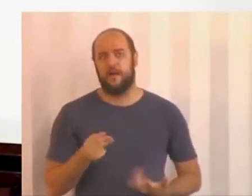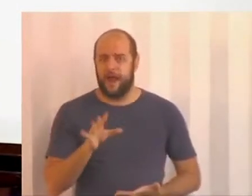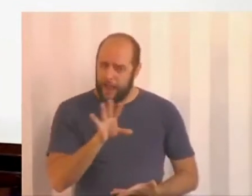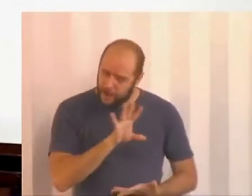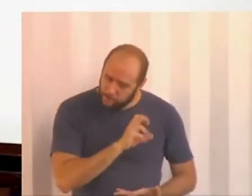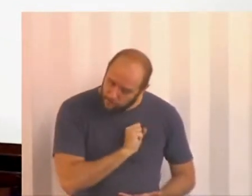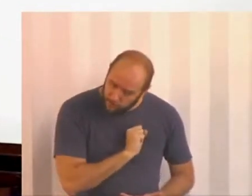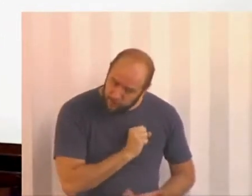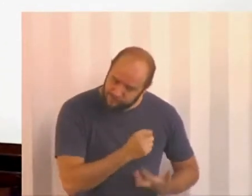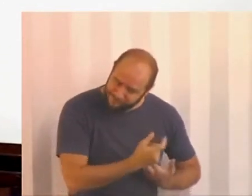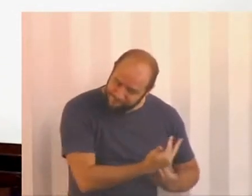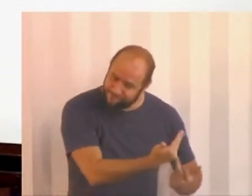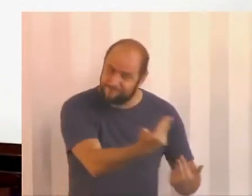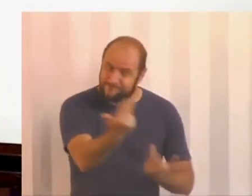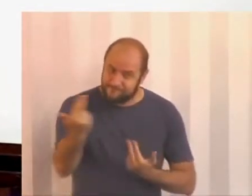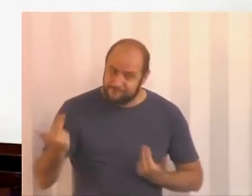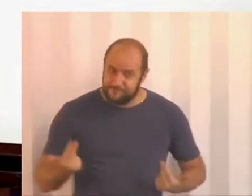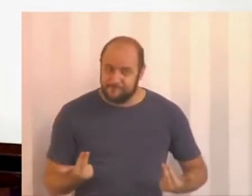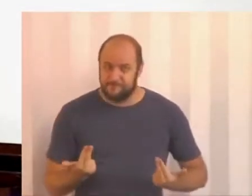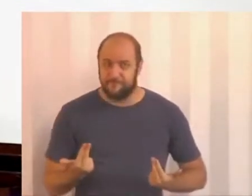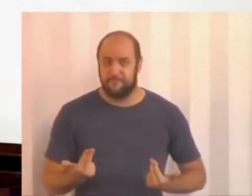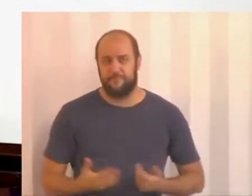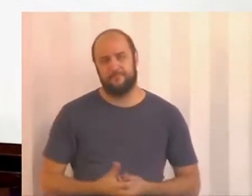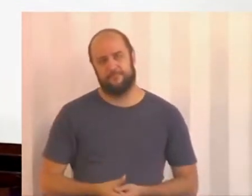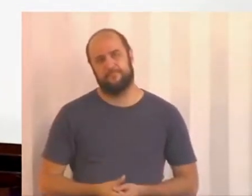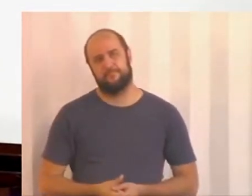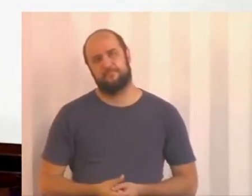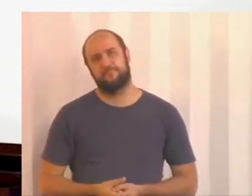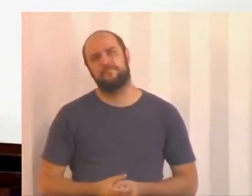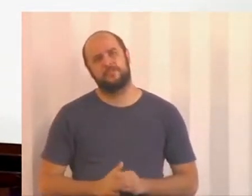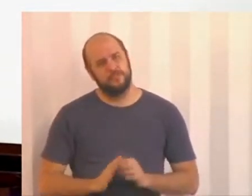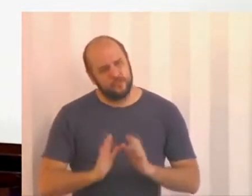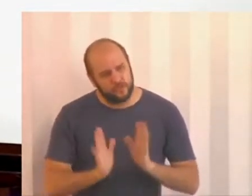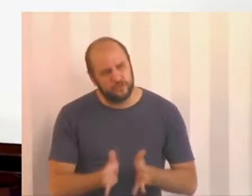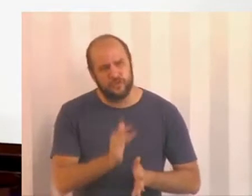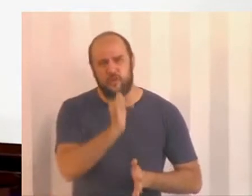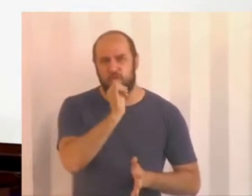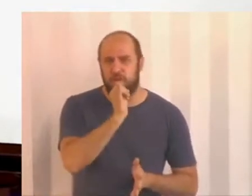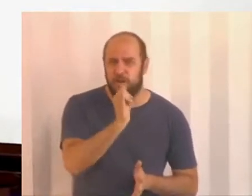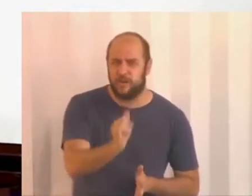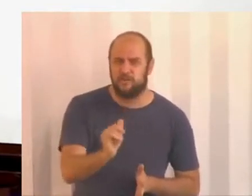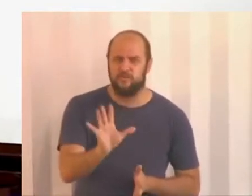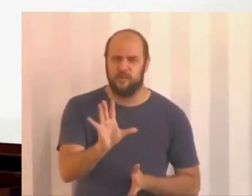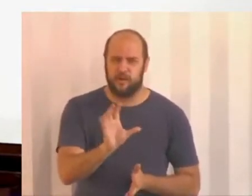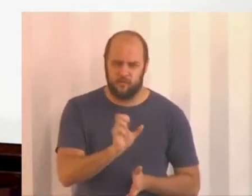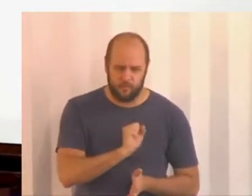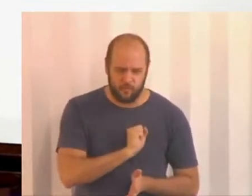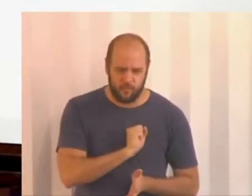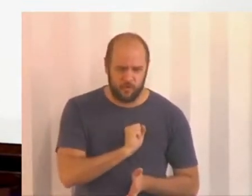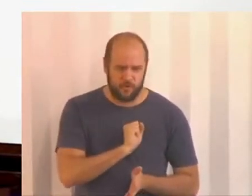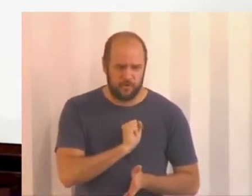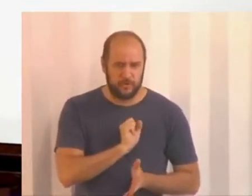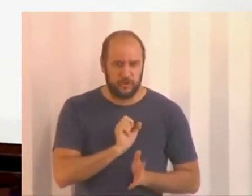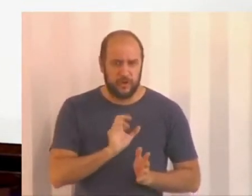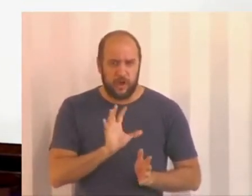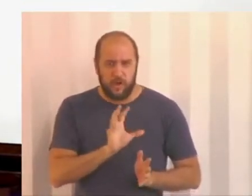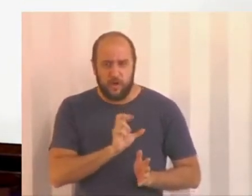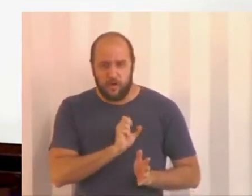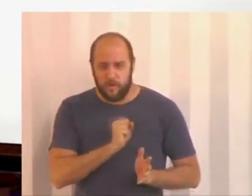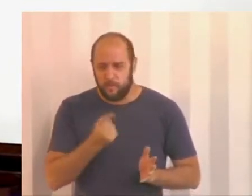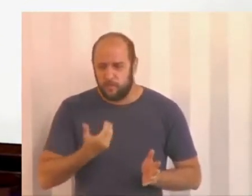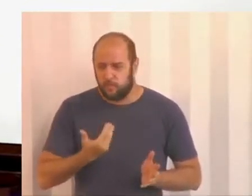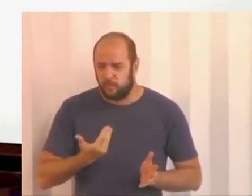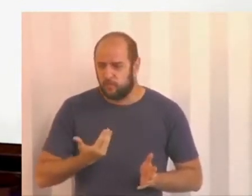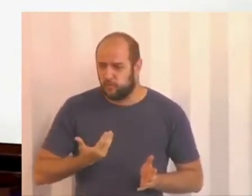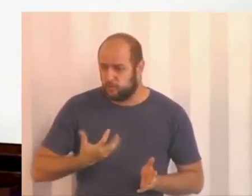amor. Então, como nós já falamos, esse amor que nós recebemos é o amor que é doado por Deus a